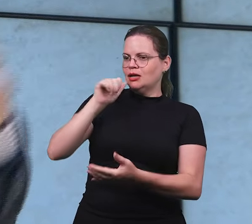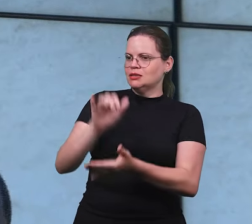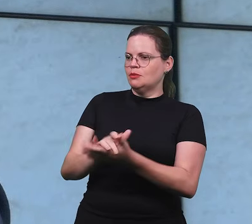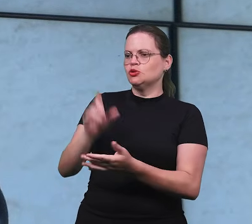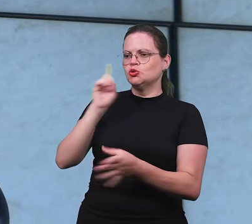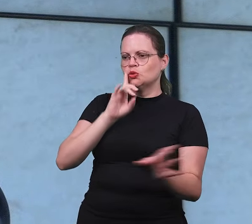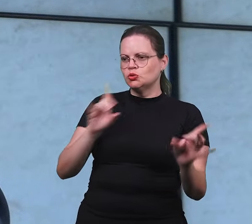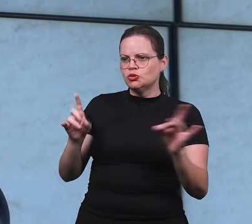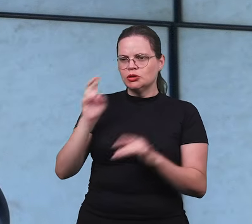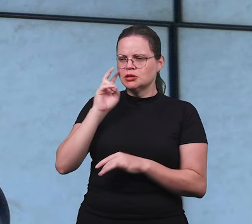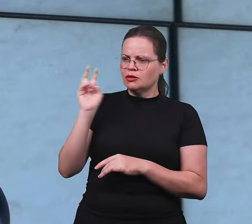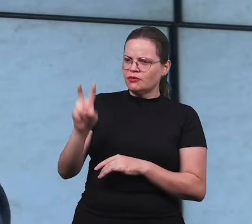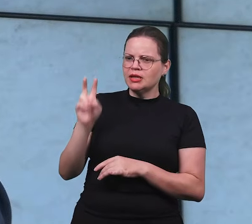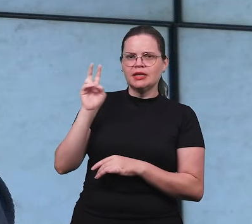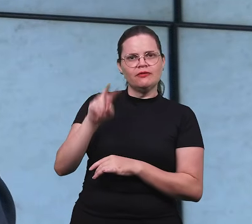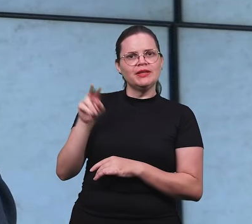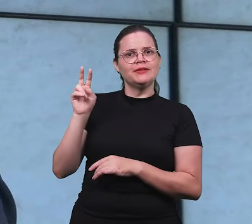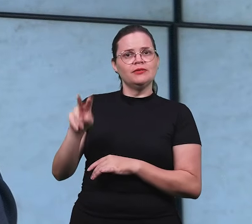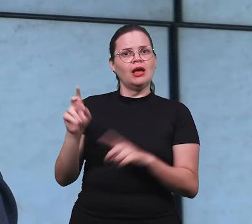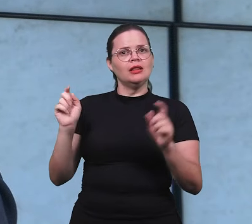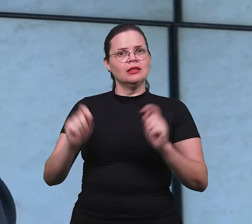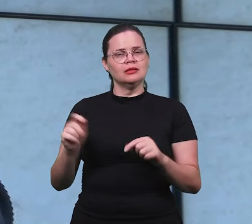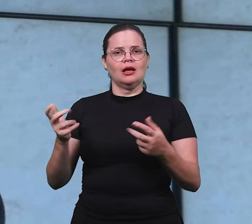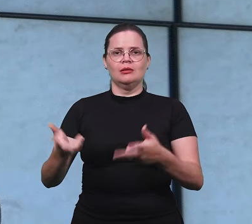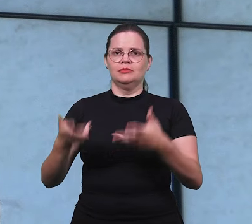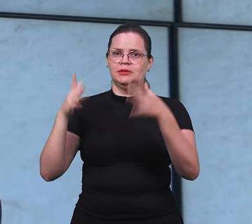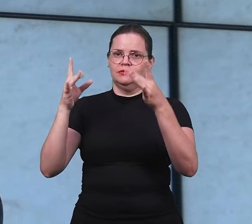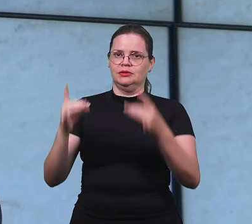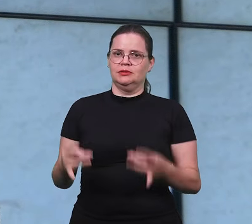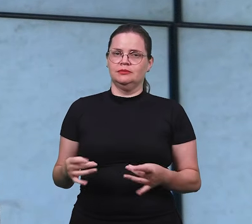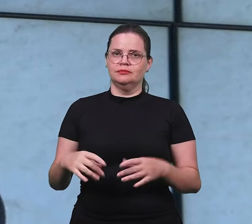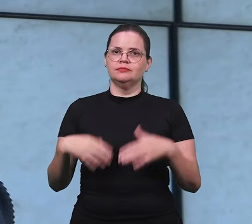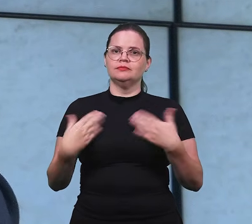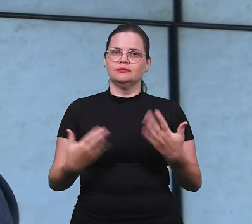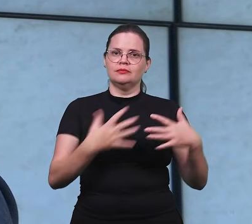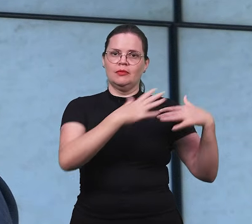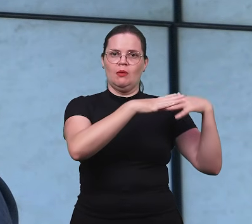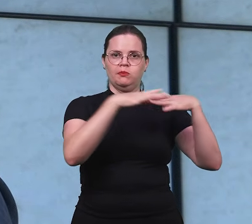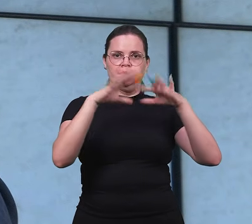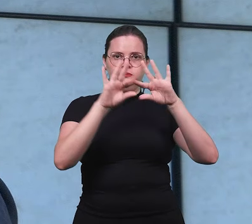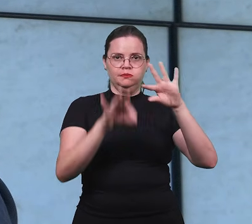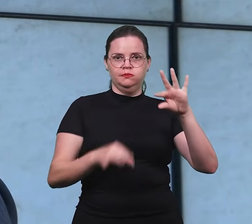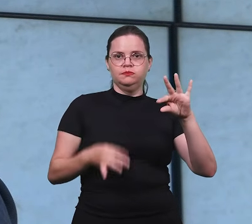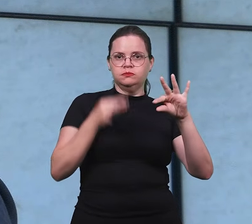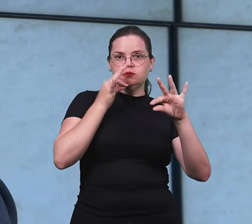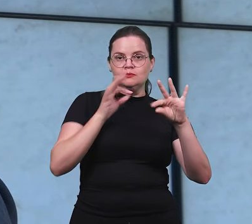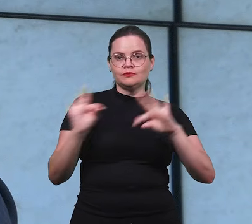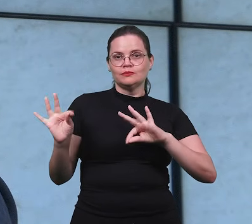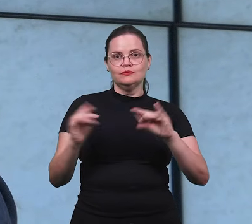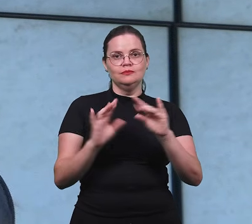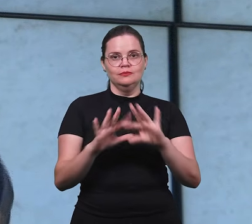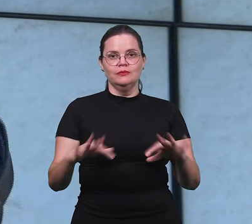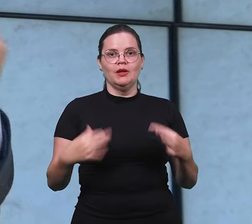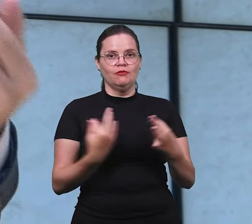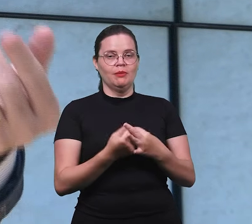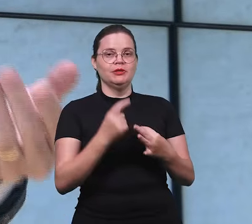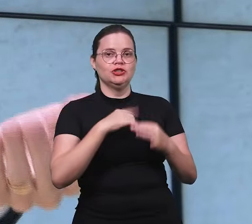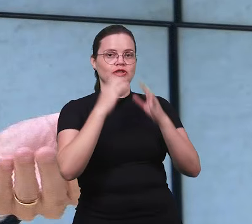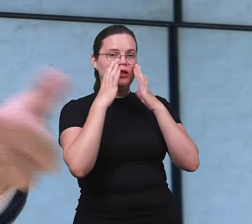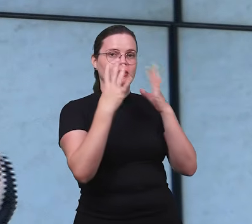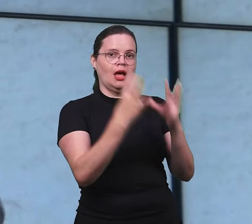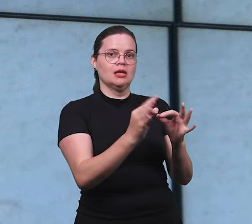ali. Então bonito. Essa videira, ela tinha uma atenção redobrada, e